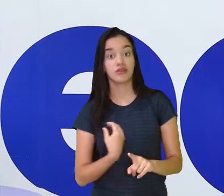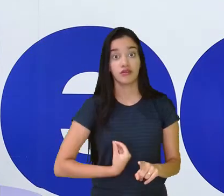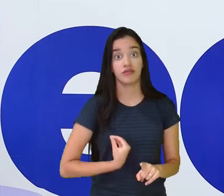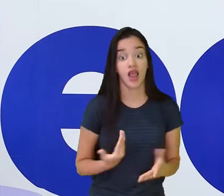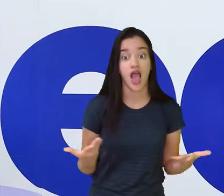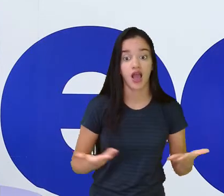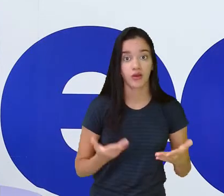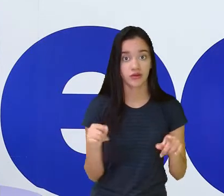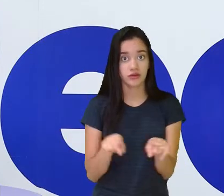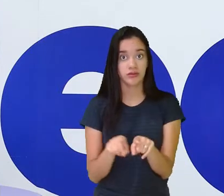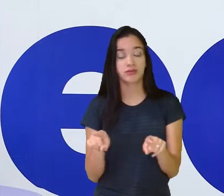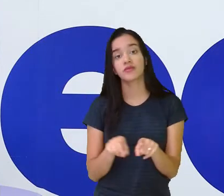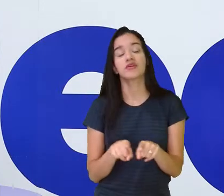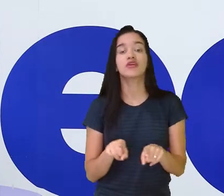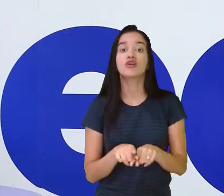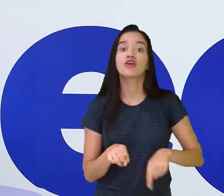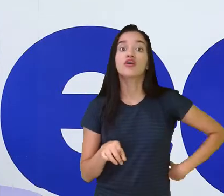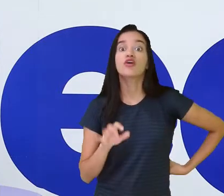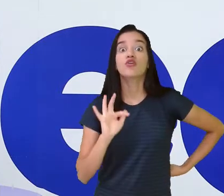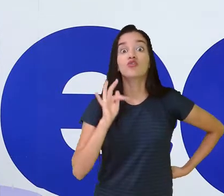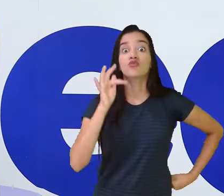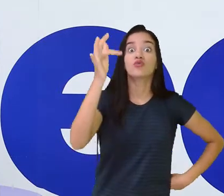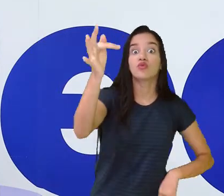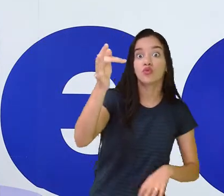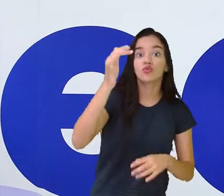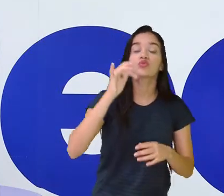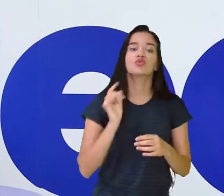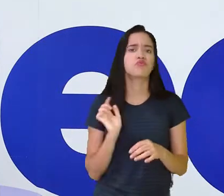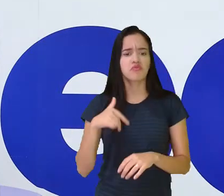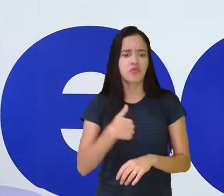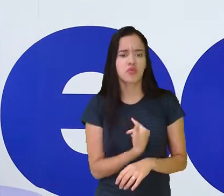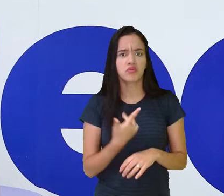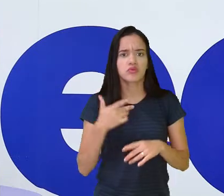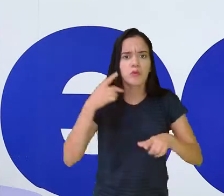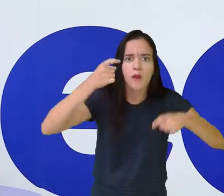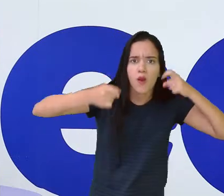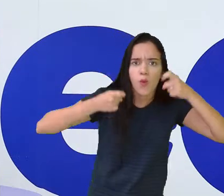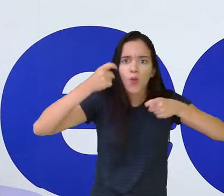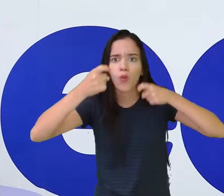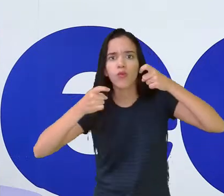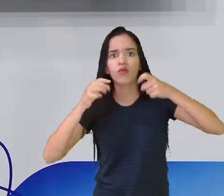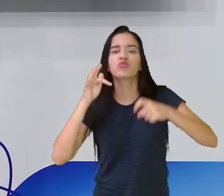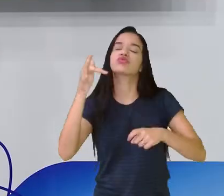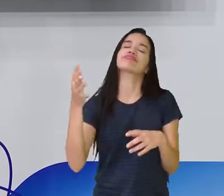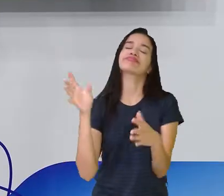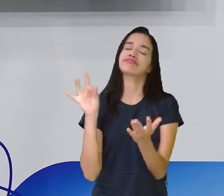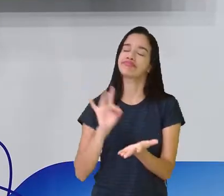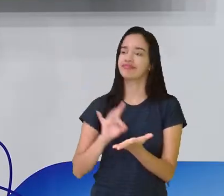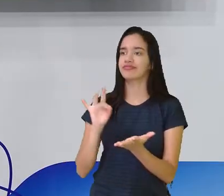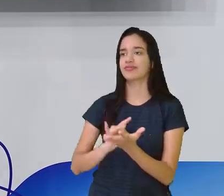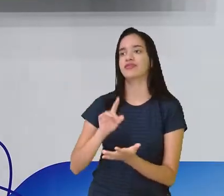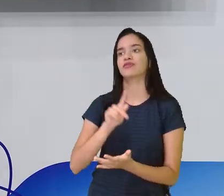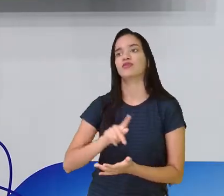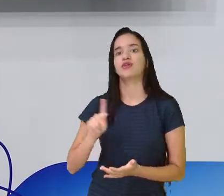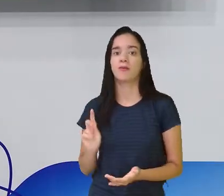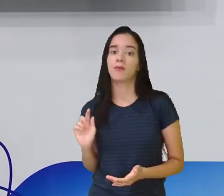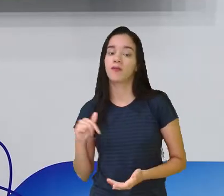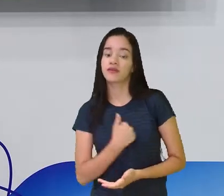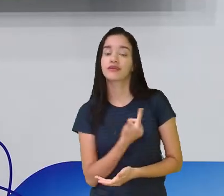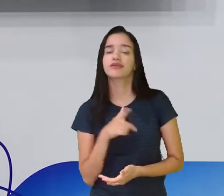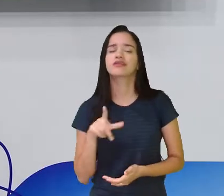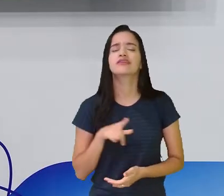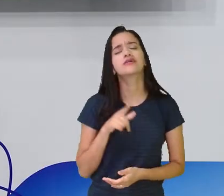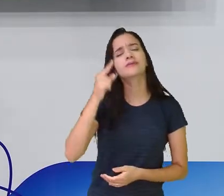a gente sempre acha que não tem muito, não se preocupa tanto com o futuro. É verdade, professora Eli. Então, a gente